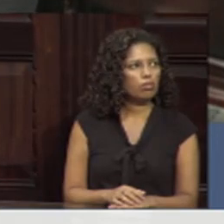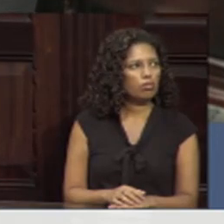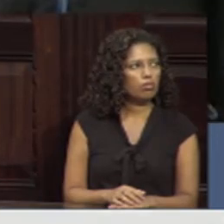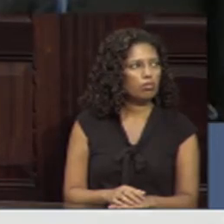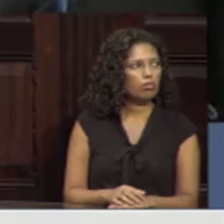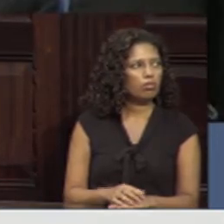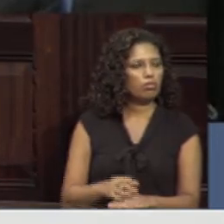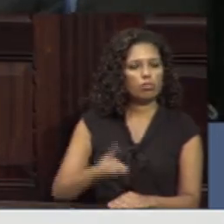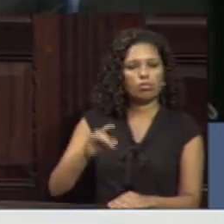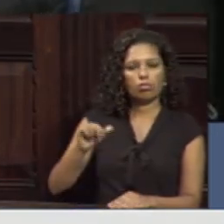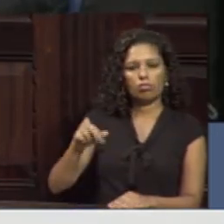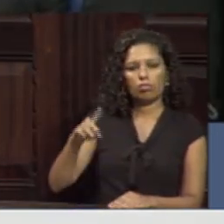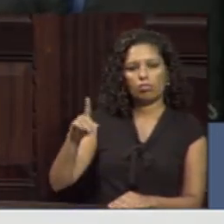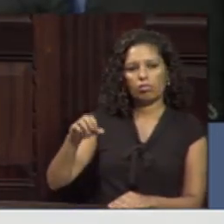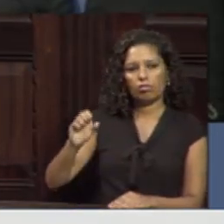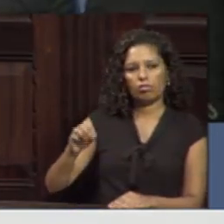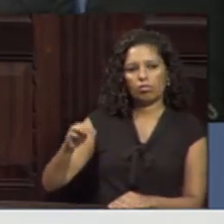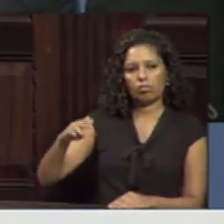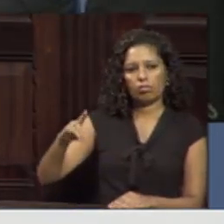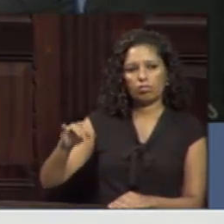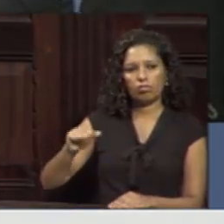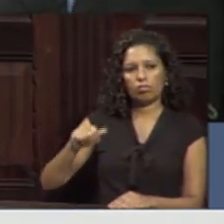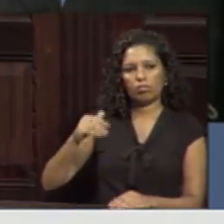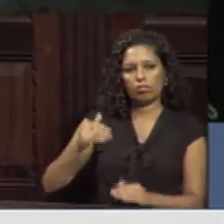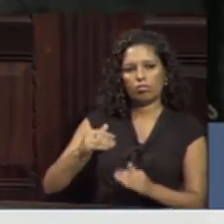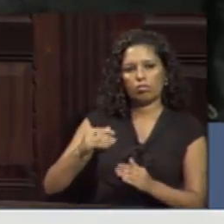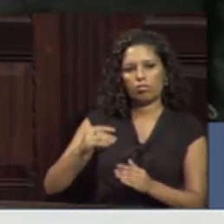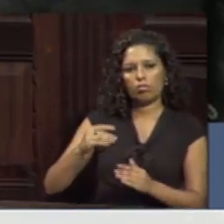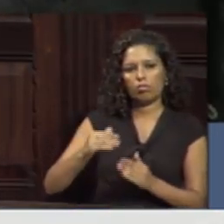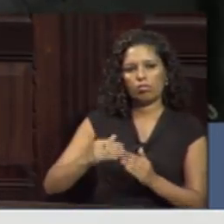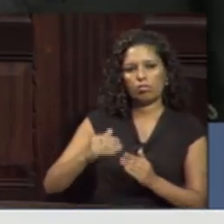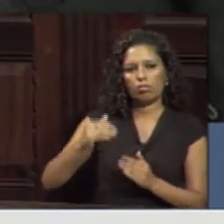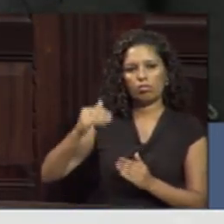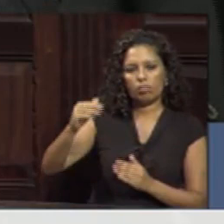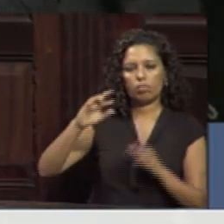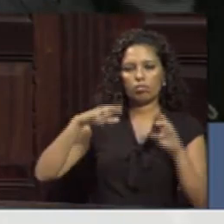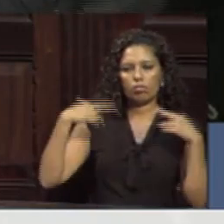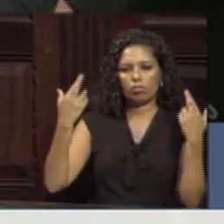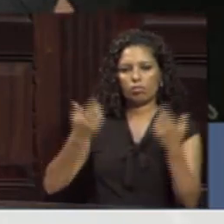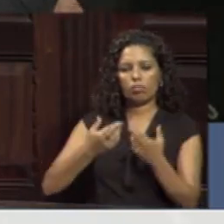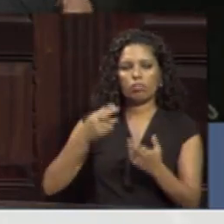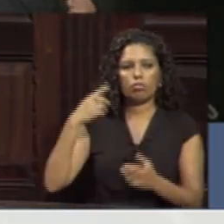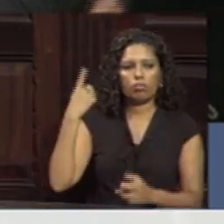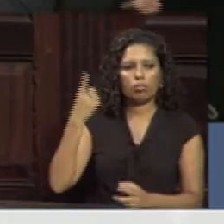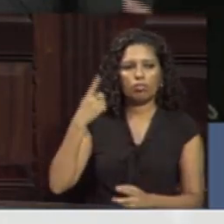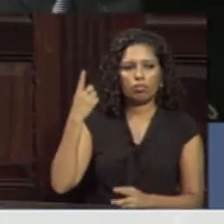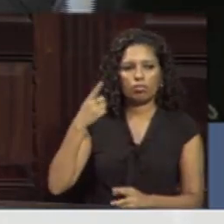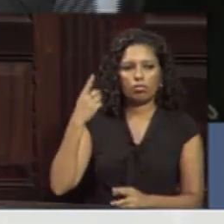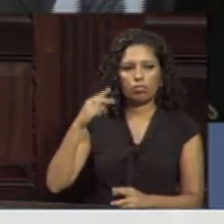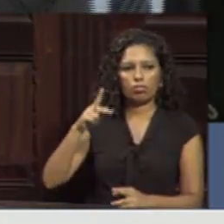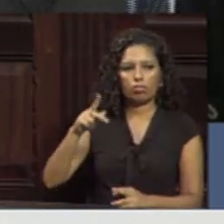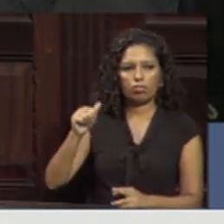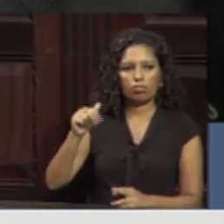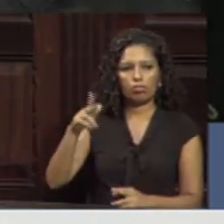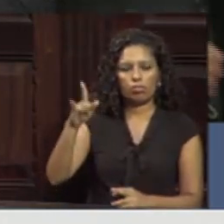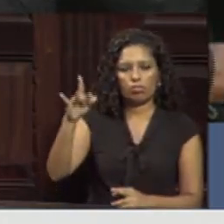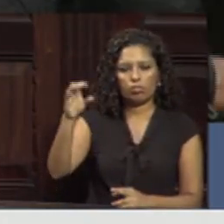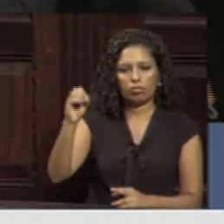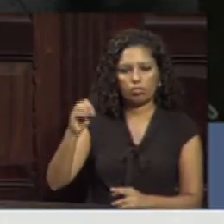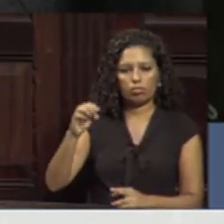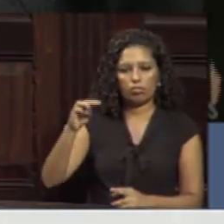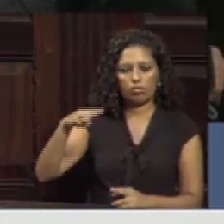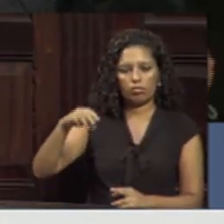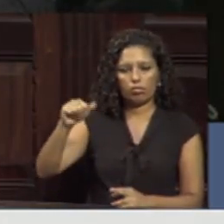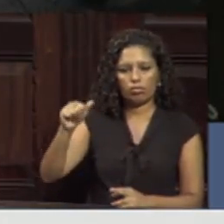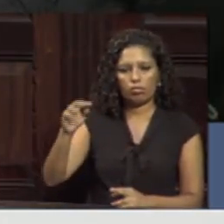Pela ordem, o deputado Luiz Martins, porque ele foi o primeiro que me pediu lá na presidência. Todos vão falar. Por favor,